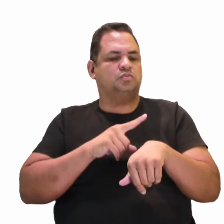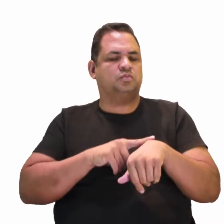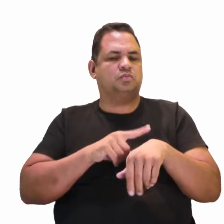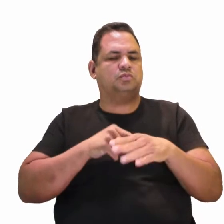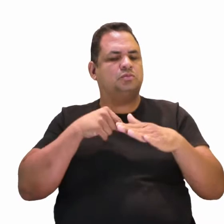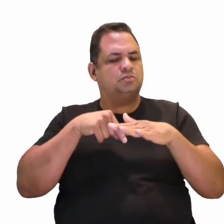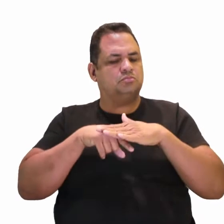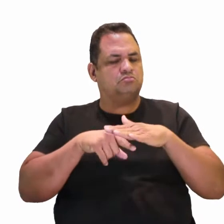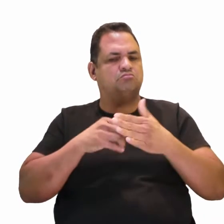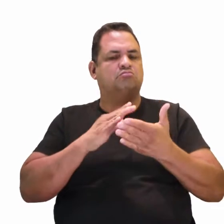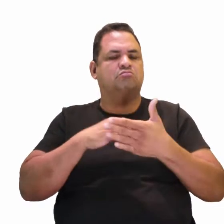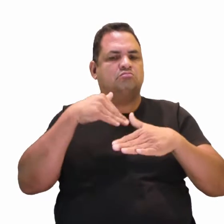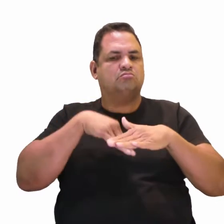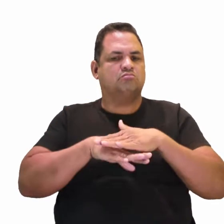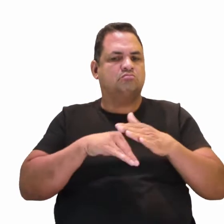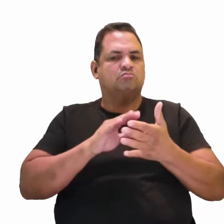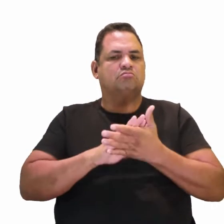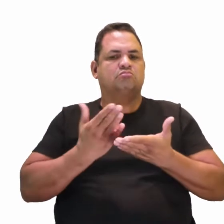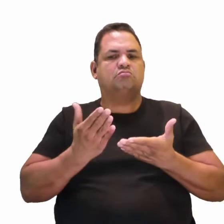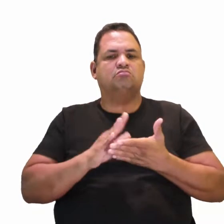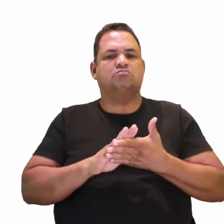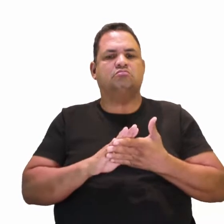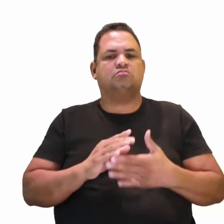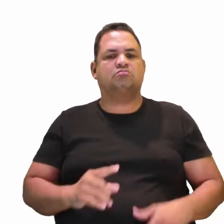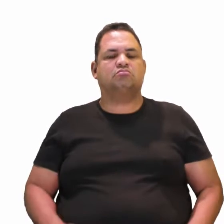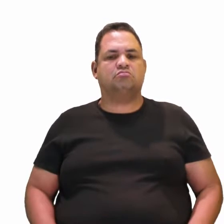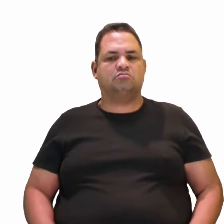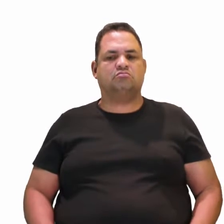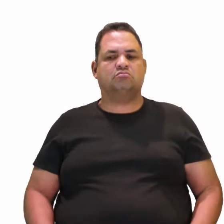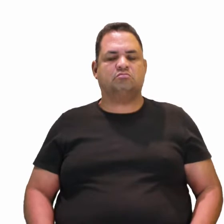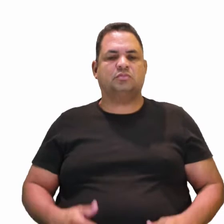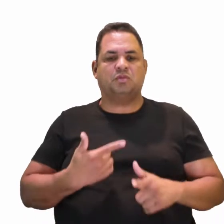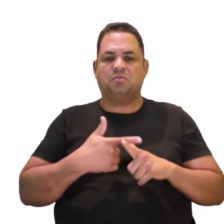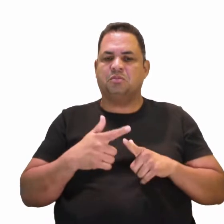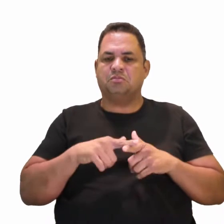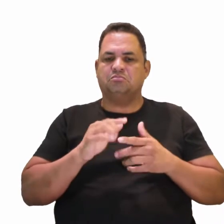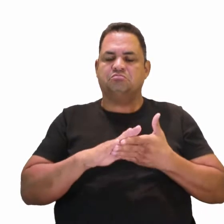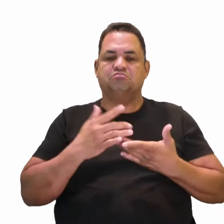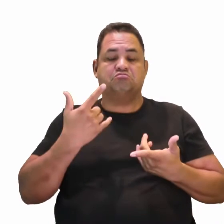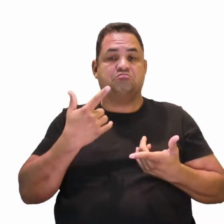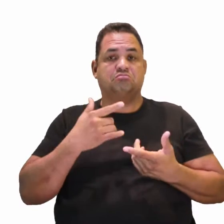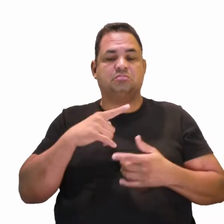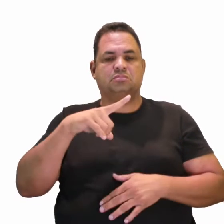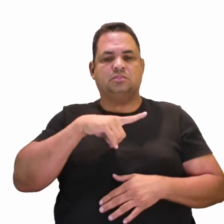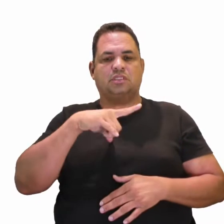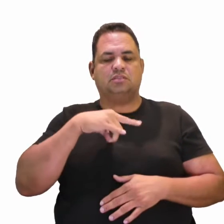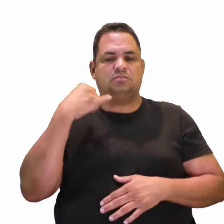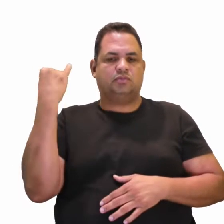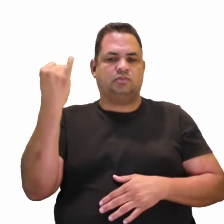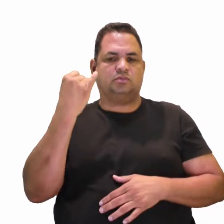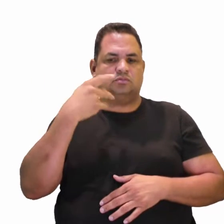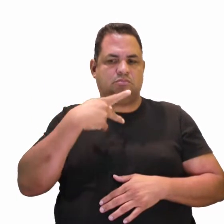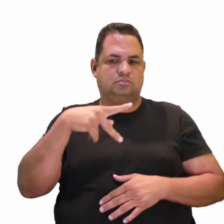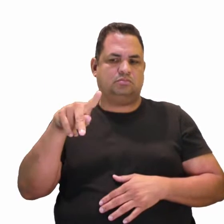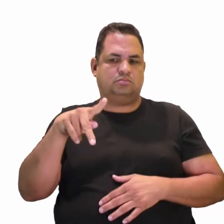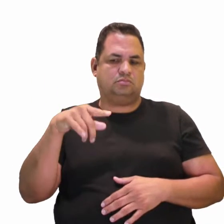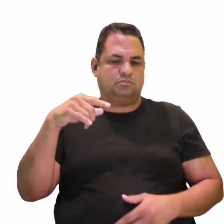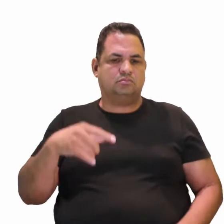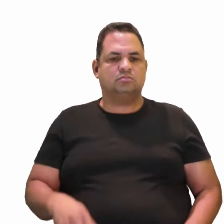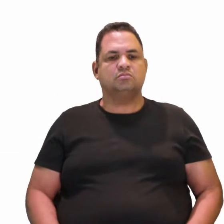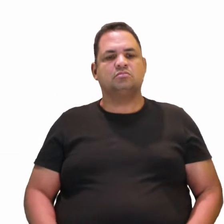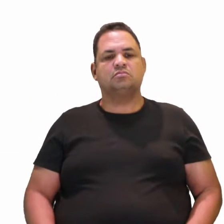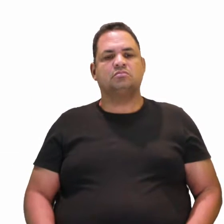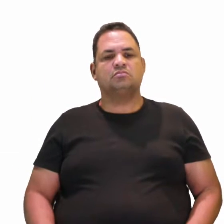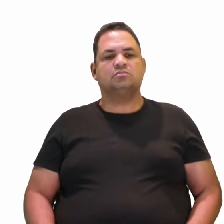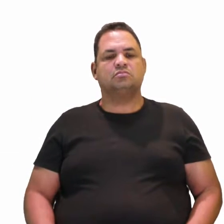ser voluntário, por uma causa, um problema que você se importe. E na 4, be